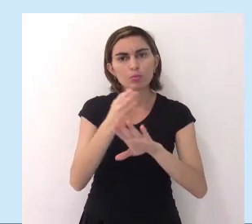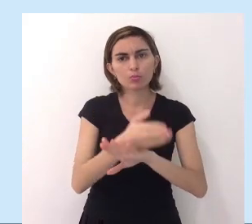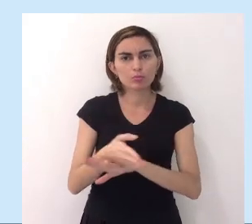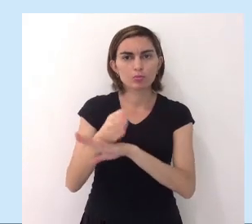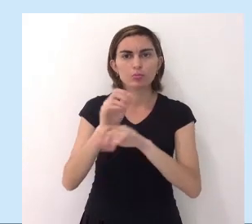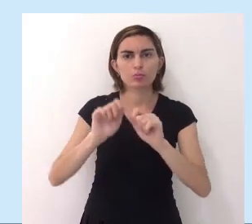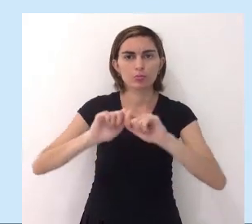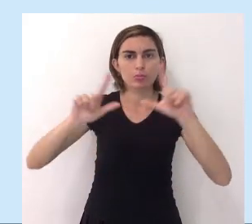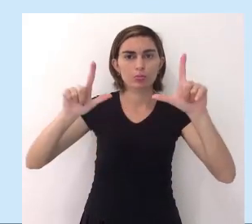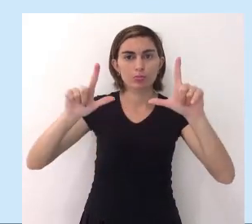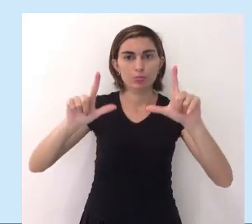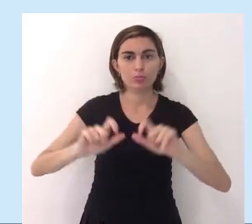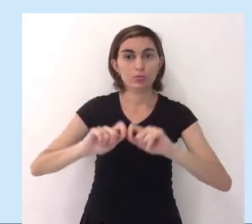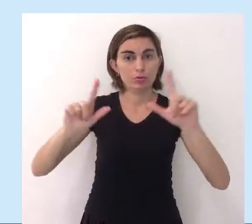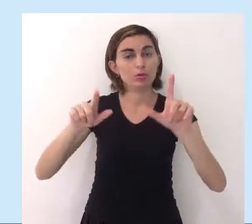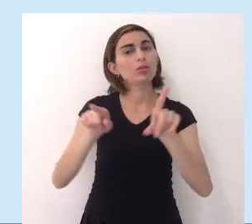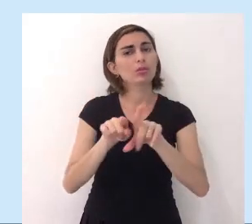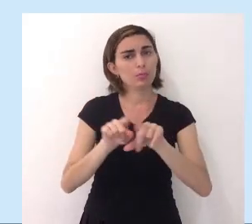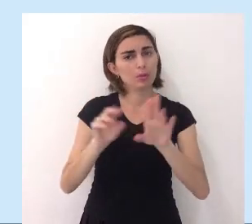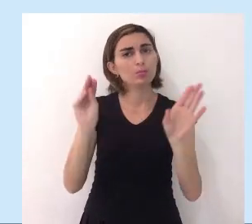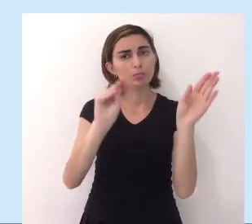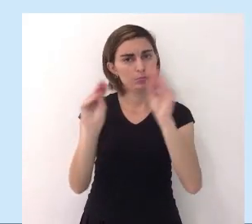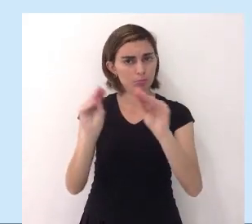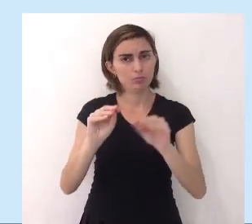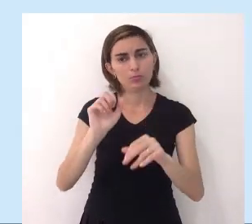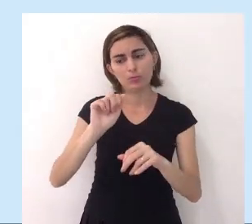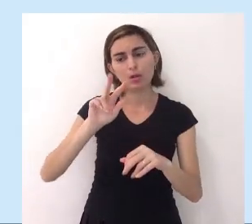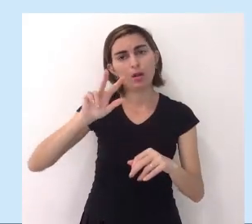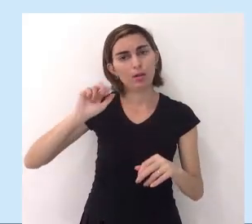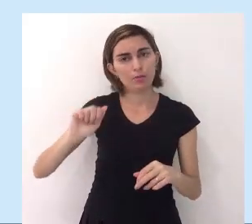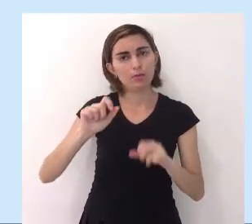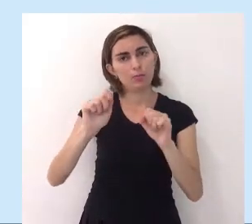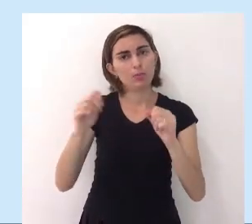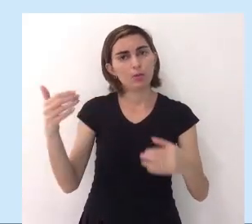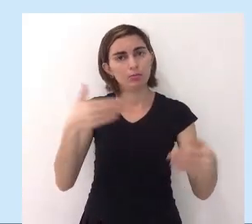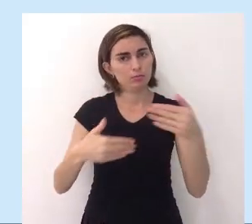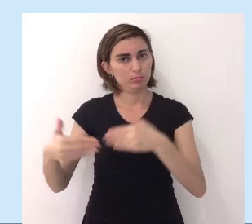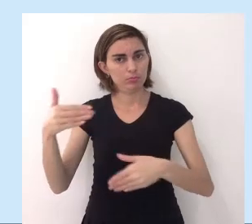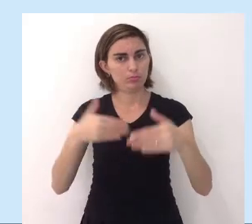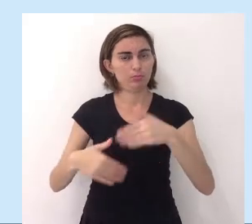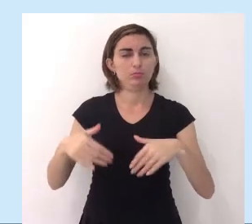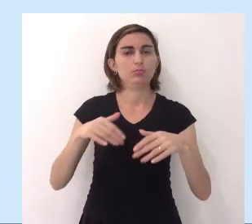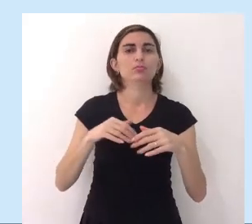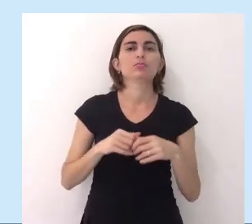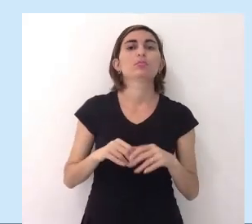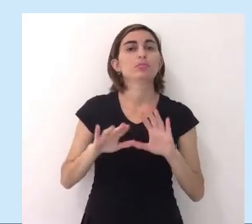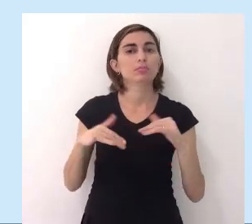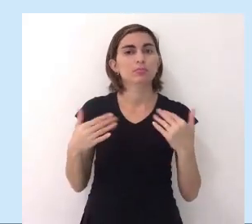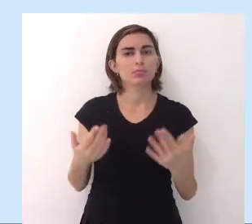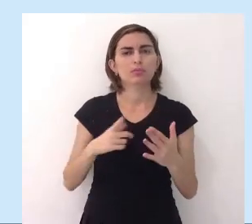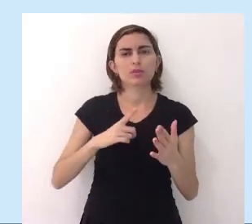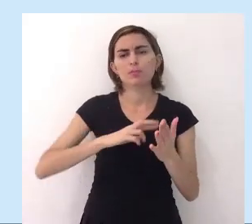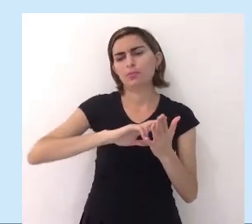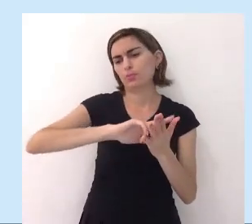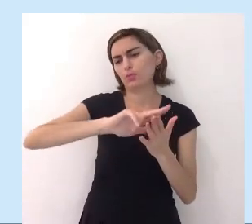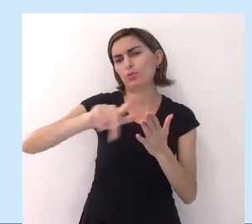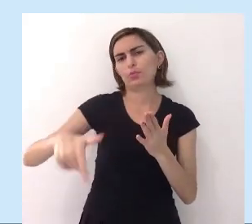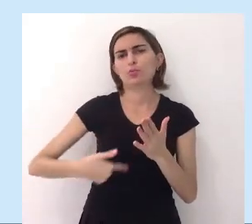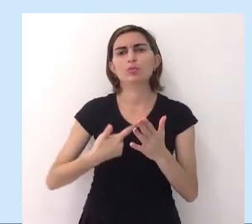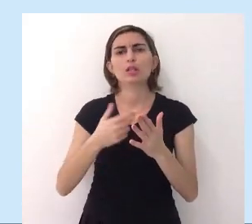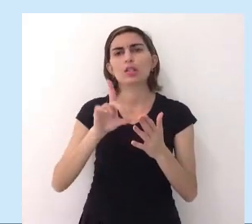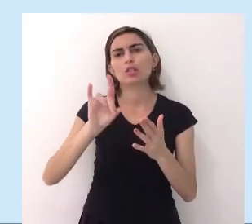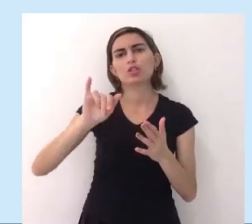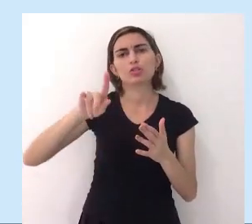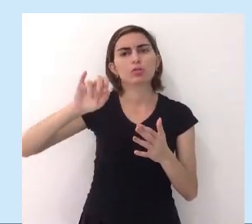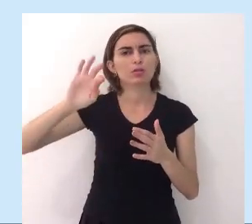slides. Esses slides também estão disponíveis na plataforma Ava, você pode acompanhar, pode ter acesso, então existe todo um